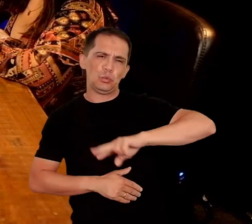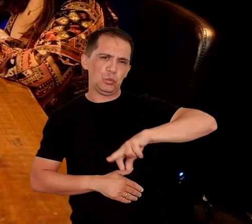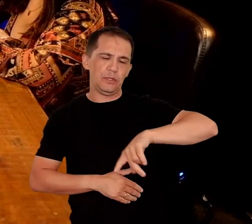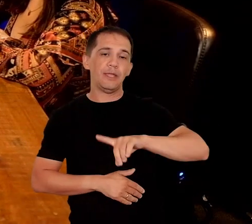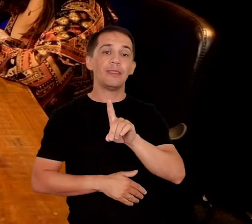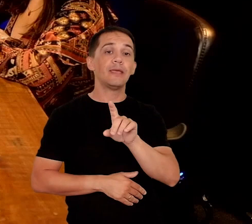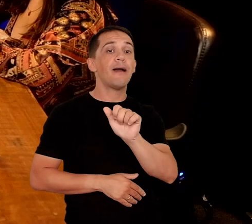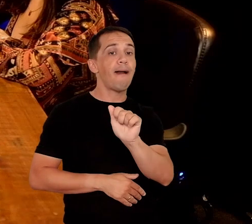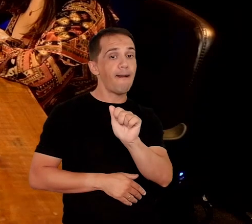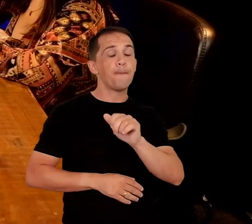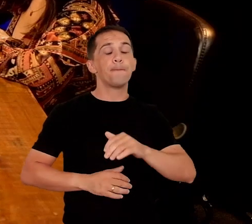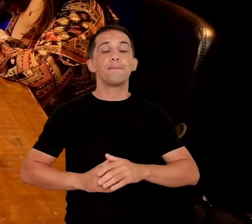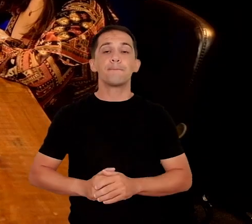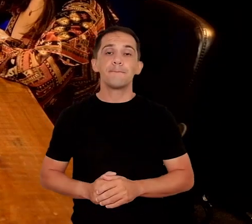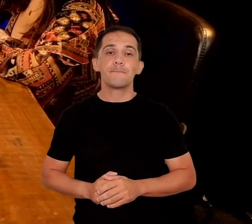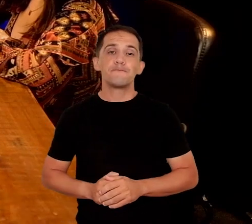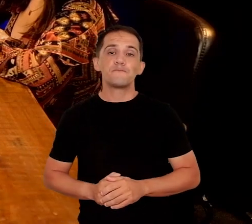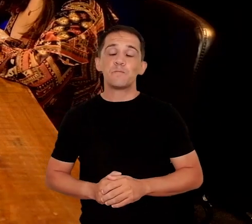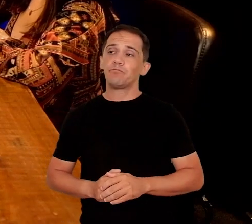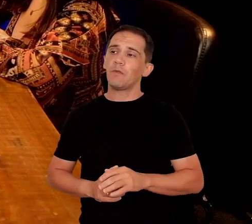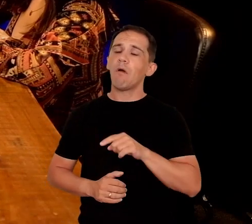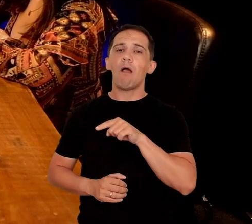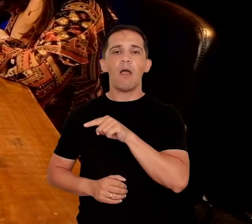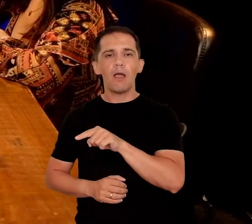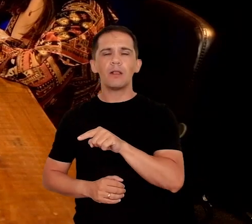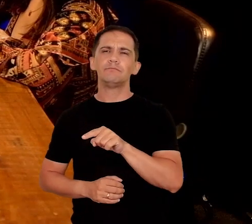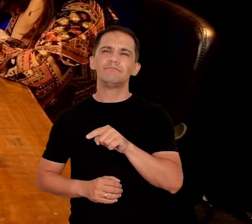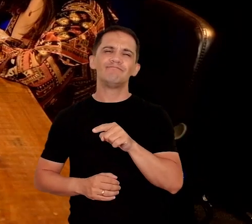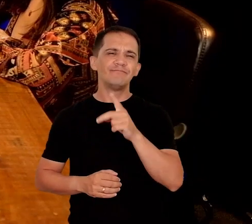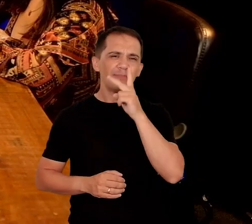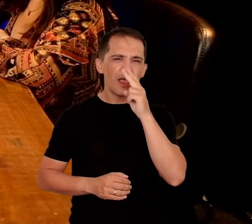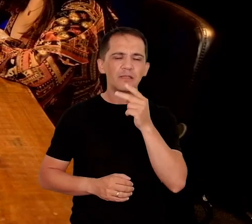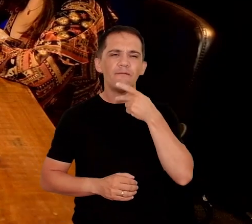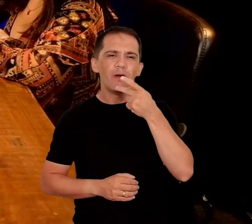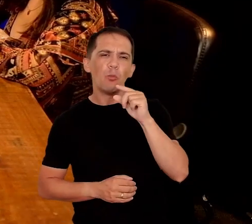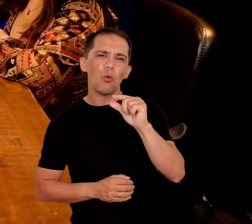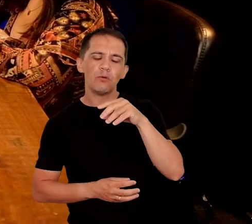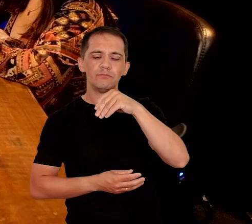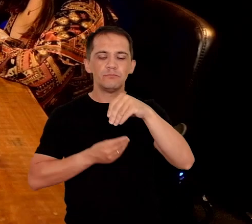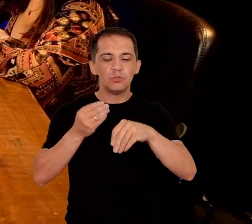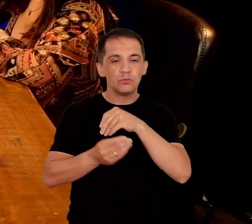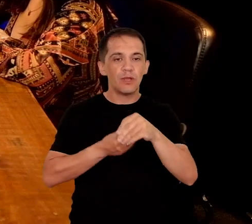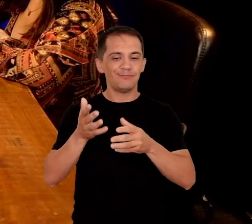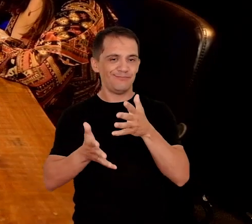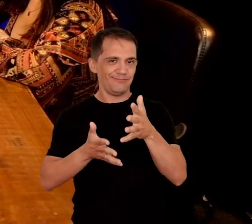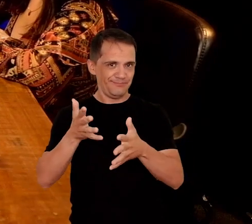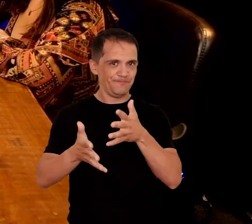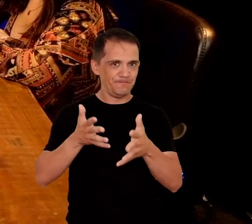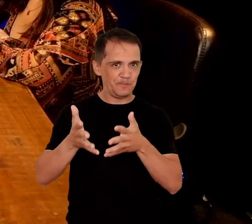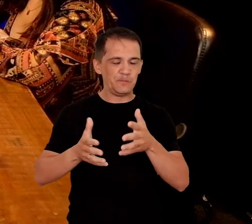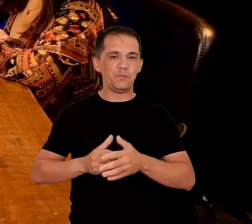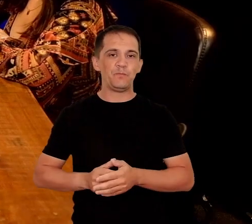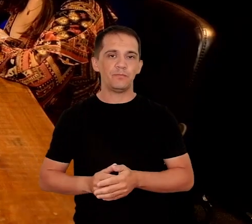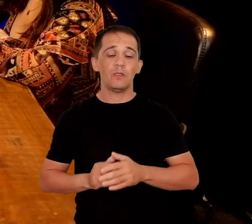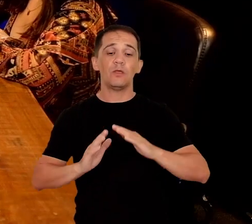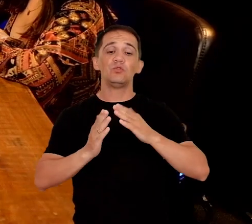Ela era DA, deficiente auditiva. Não era uma surda profunda. Uhum. Então, ela transitava em dois mundos. Ela falava um pouco e